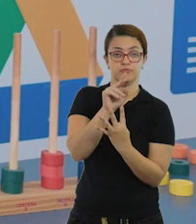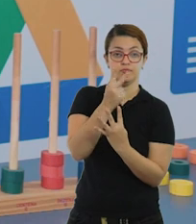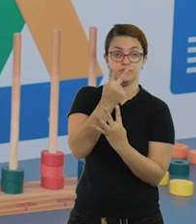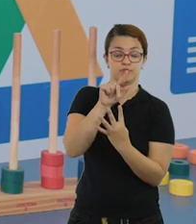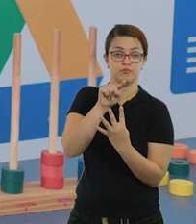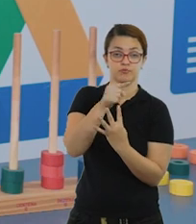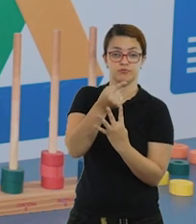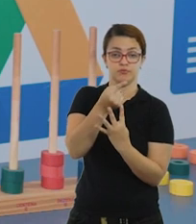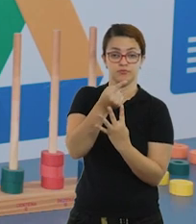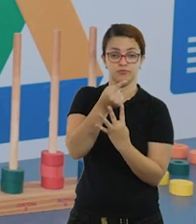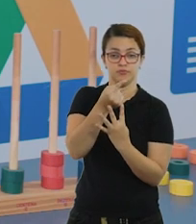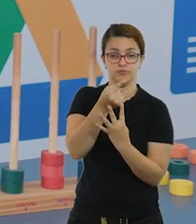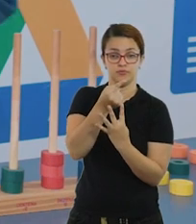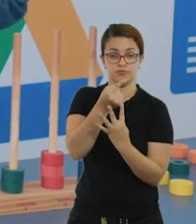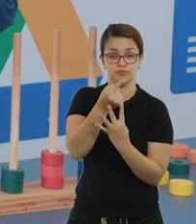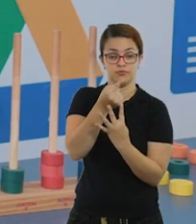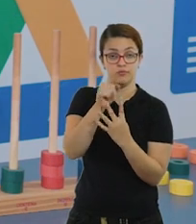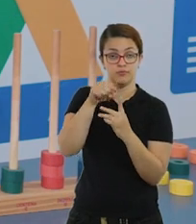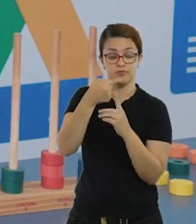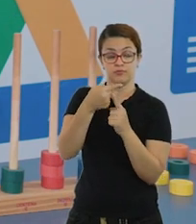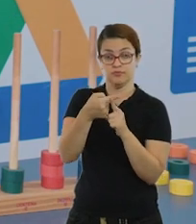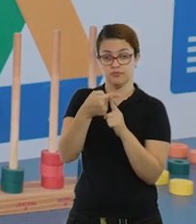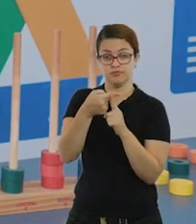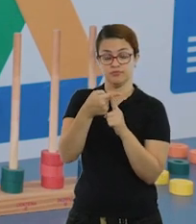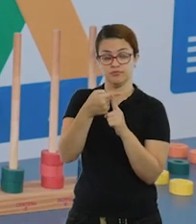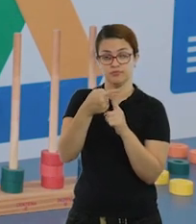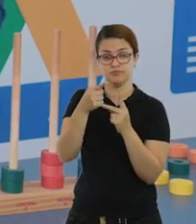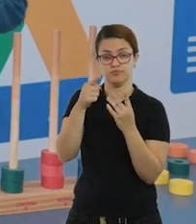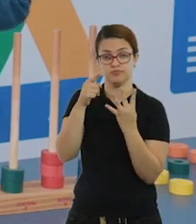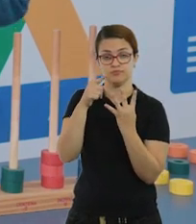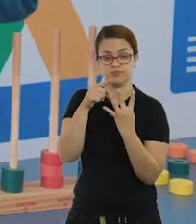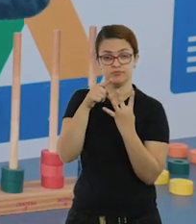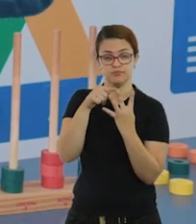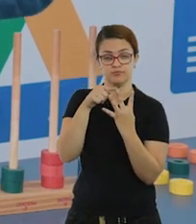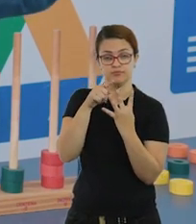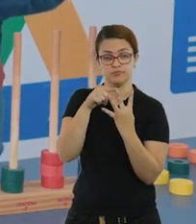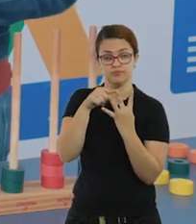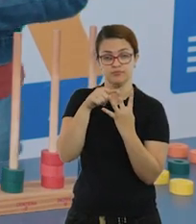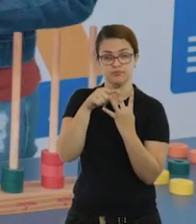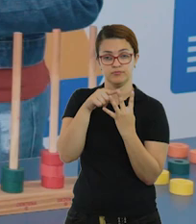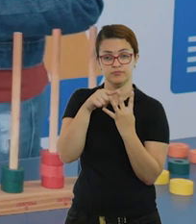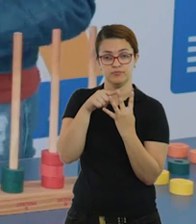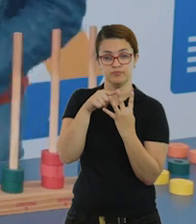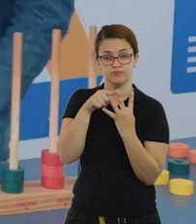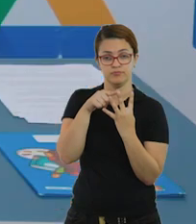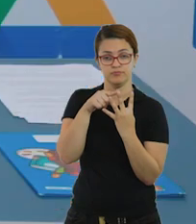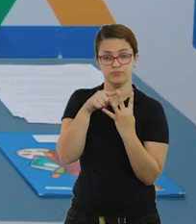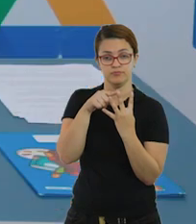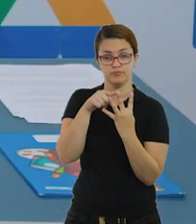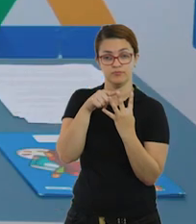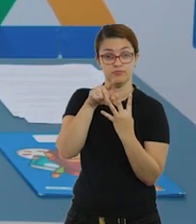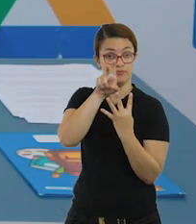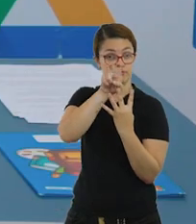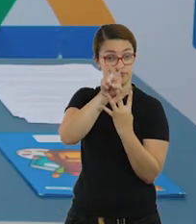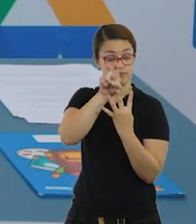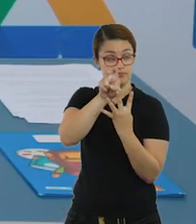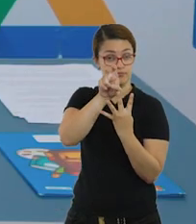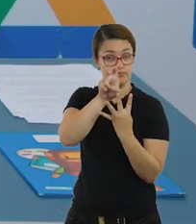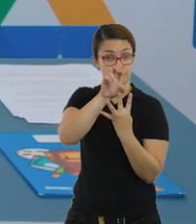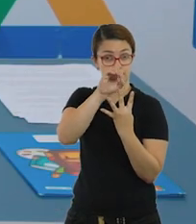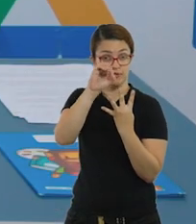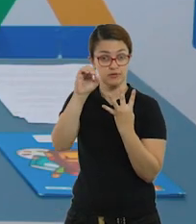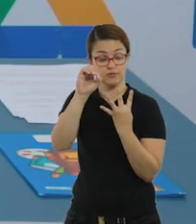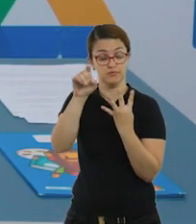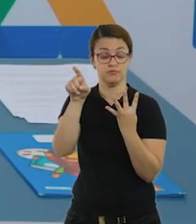vou anotar ele lá embaixo. Então, 2.000 mais. Vou pegar o número da centena. Então, o número que vai ficar na centena